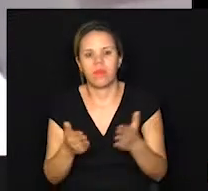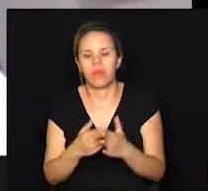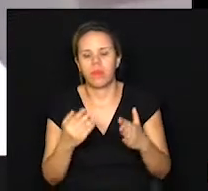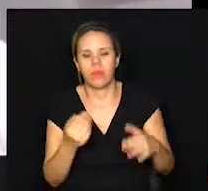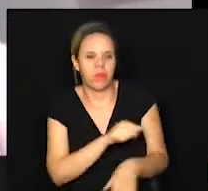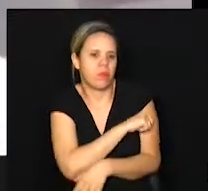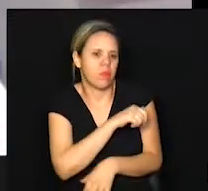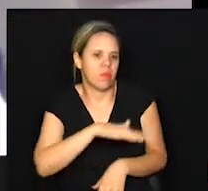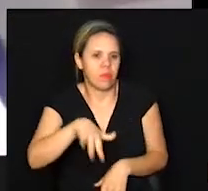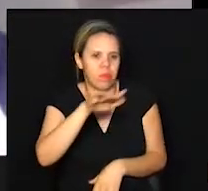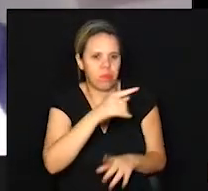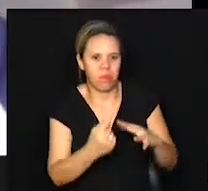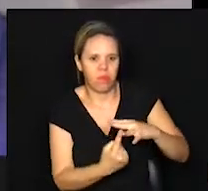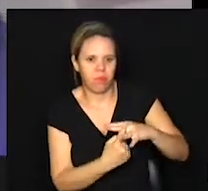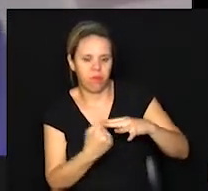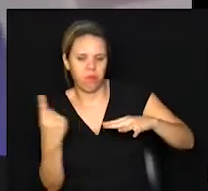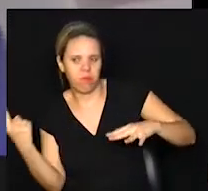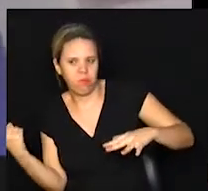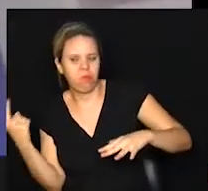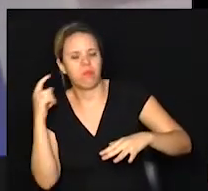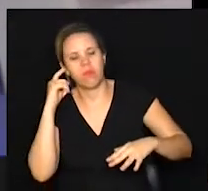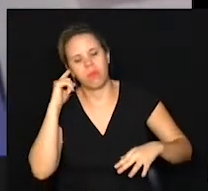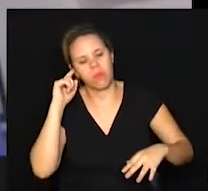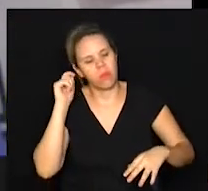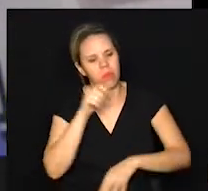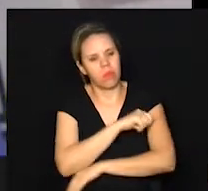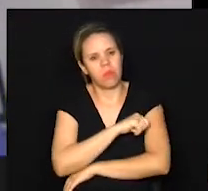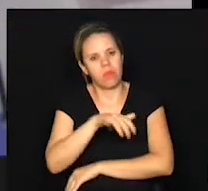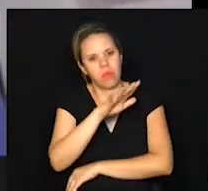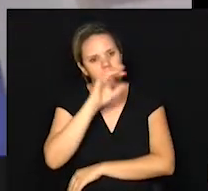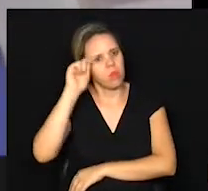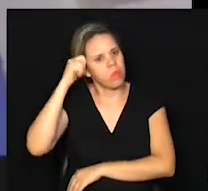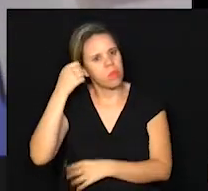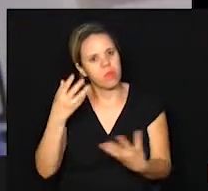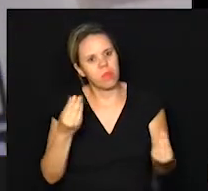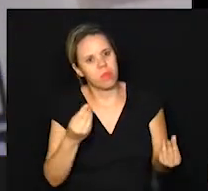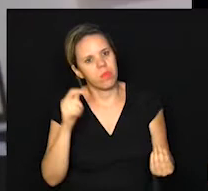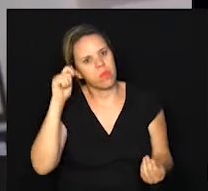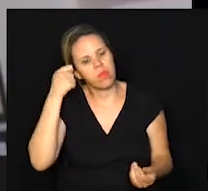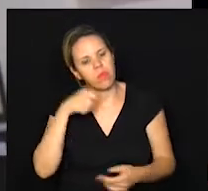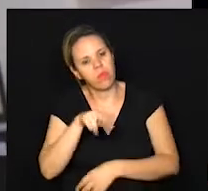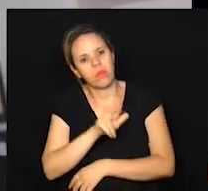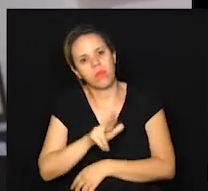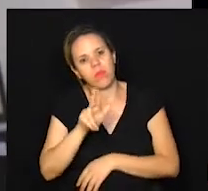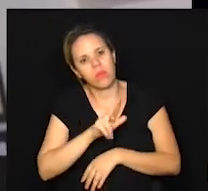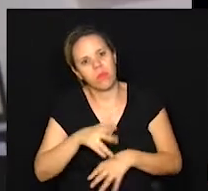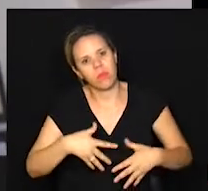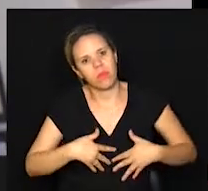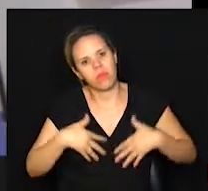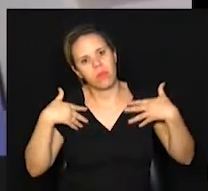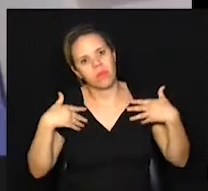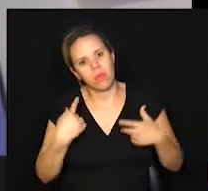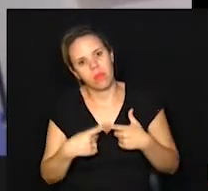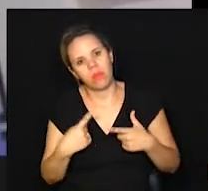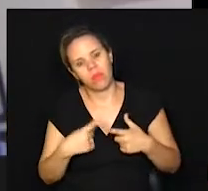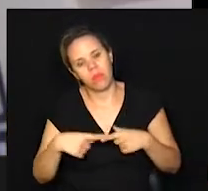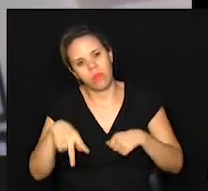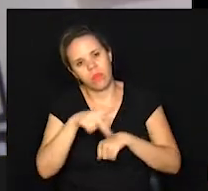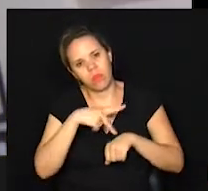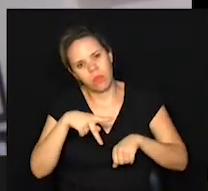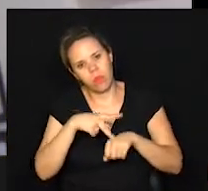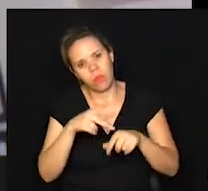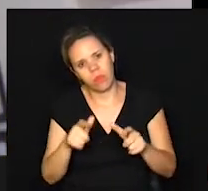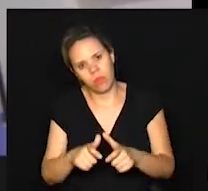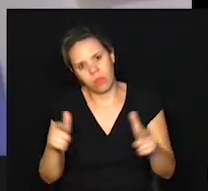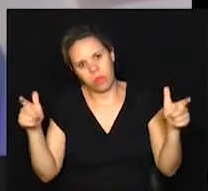excluídos socialmente, alunos negros, muitos alunos negros na universidade, o que me enche de orgulho, porque vivemos num país em que a